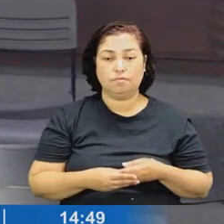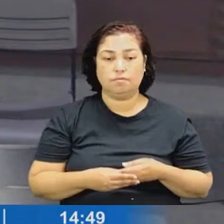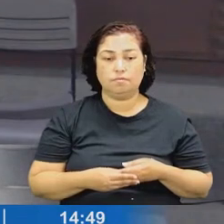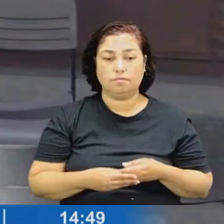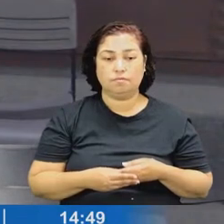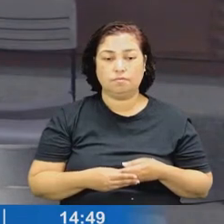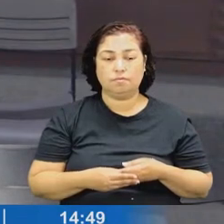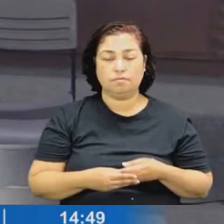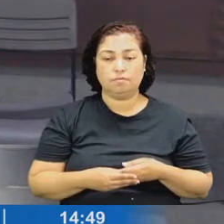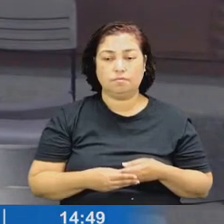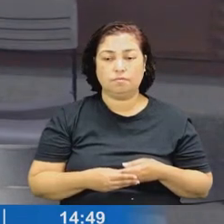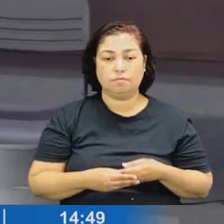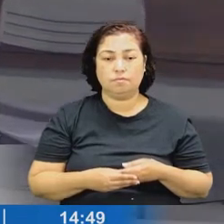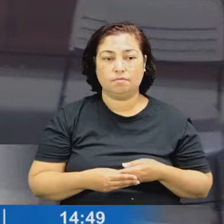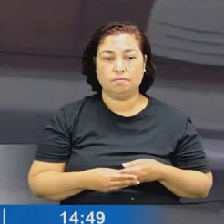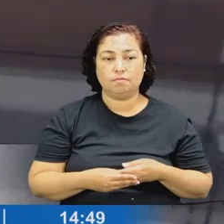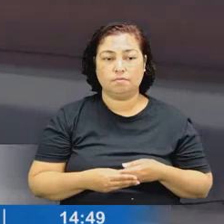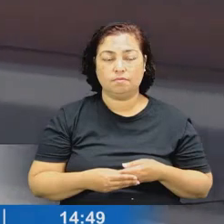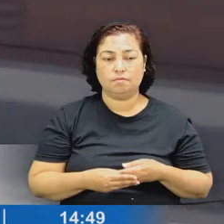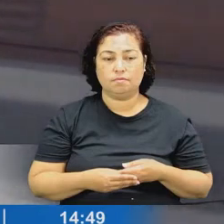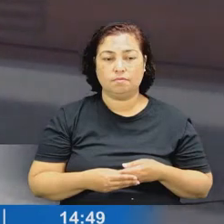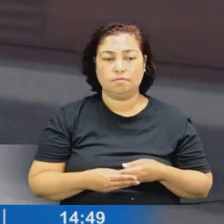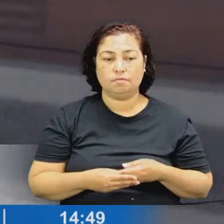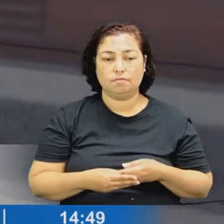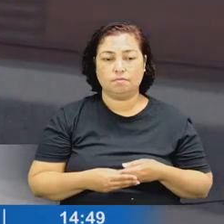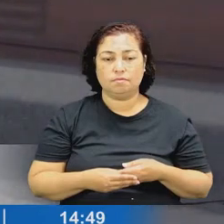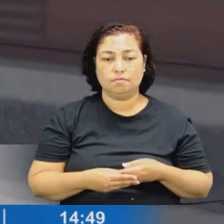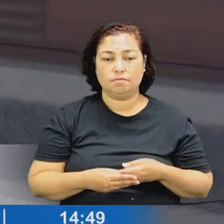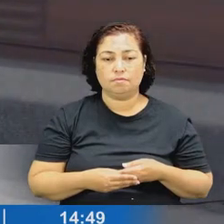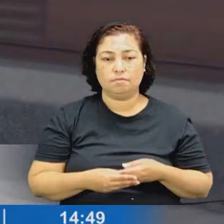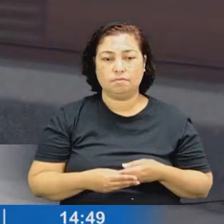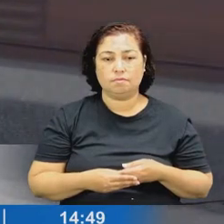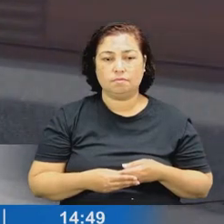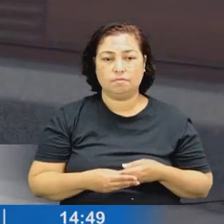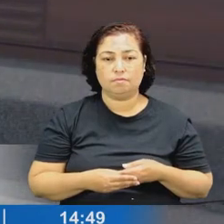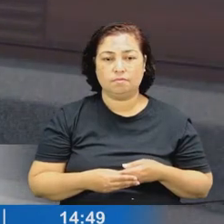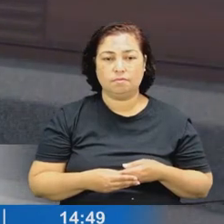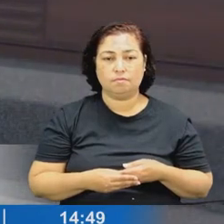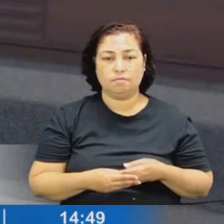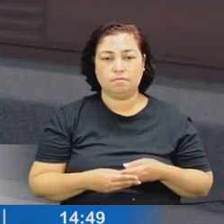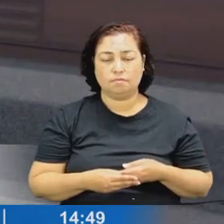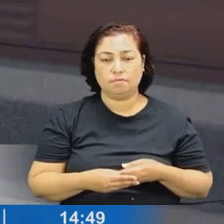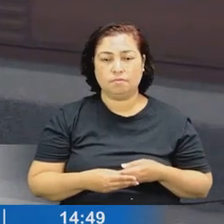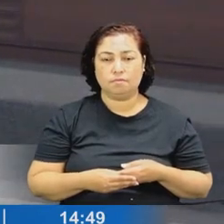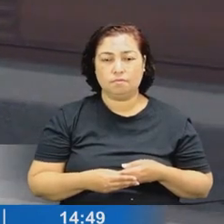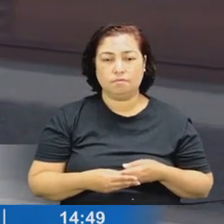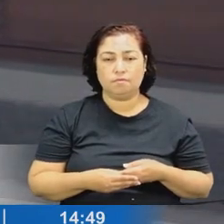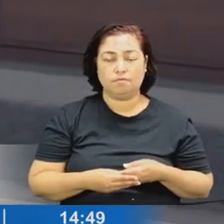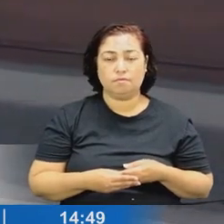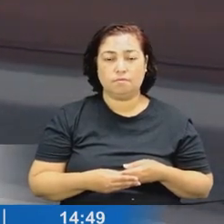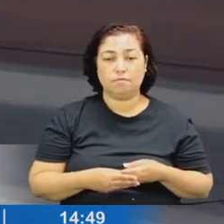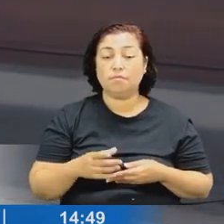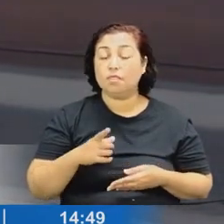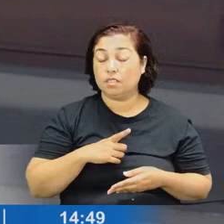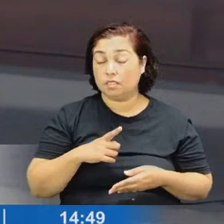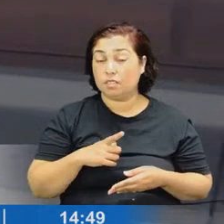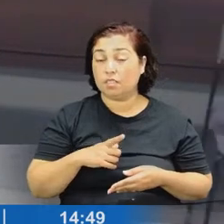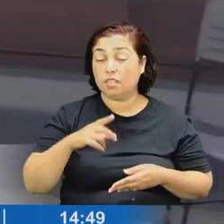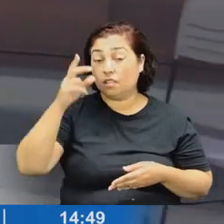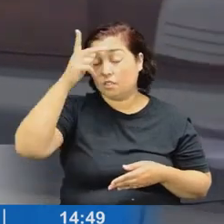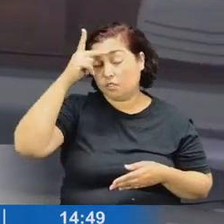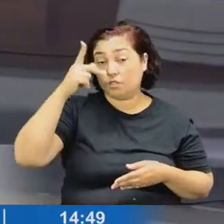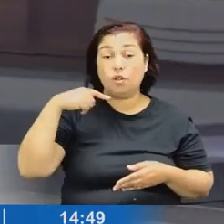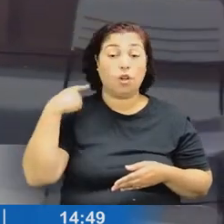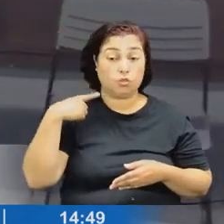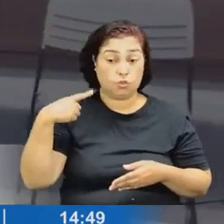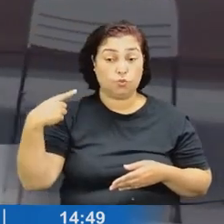Você tem alguma formação direita eu tava sentindo falta da galera do direito que tem muito pessoal do direito trabalha